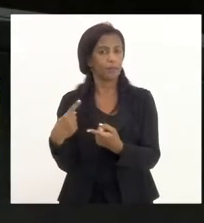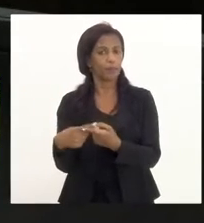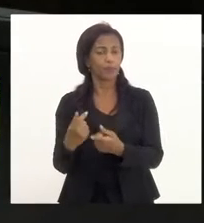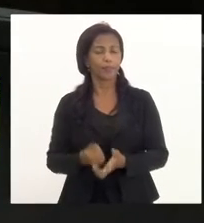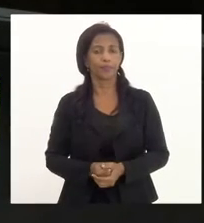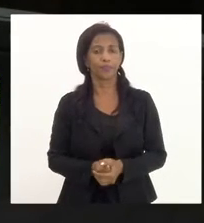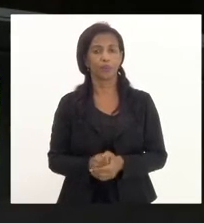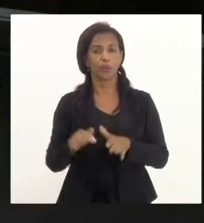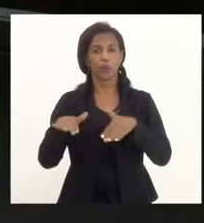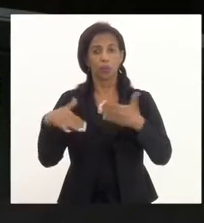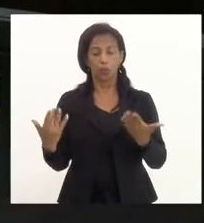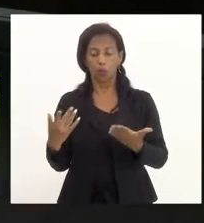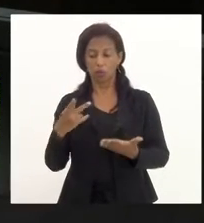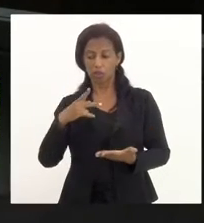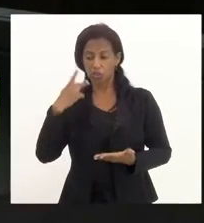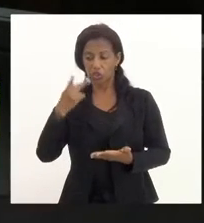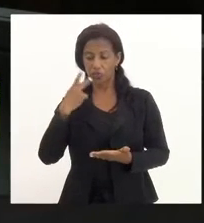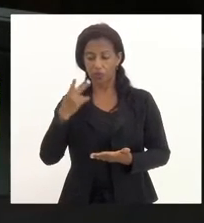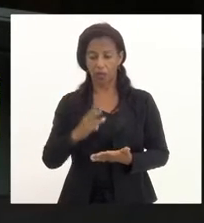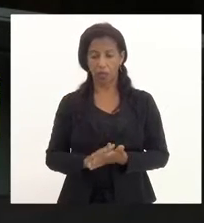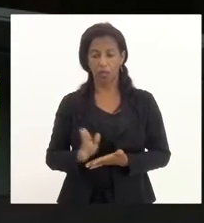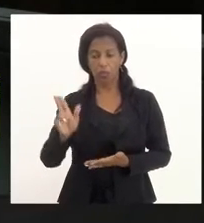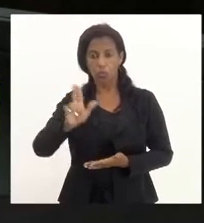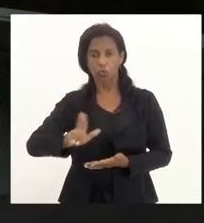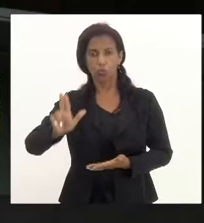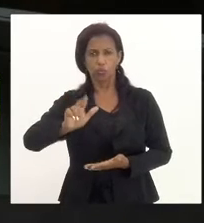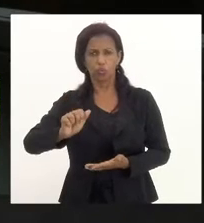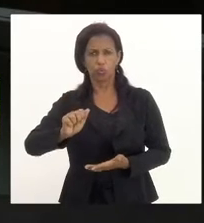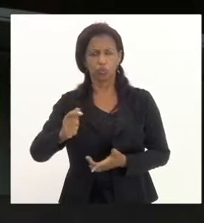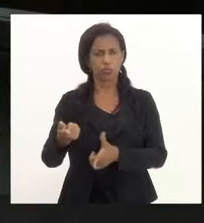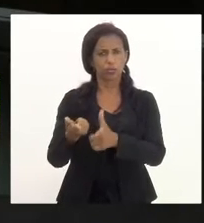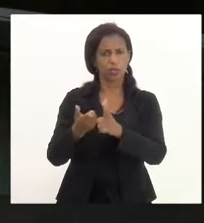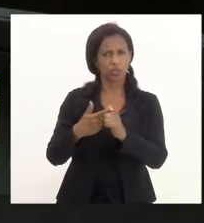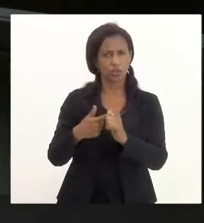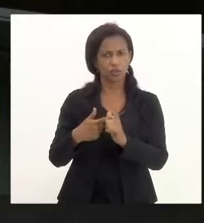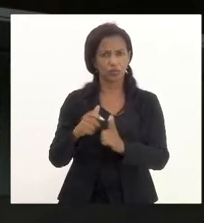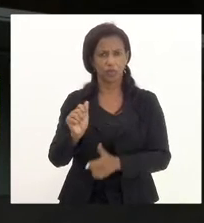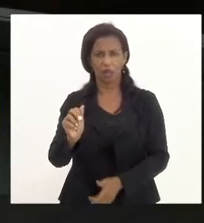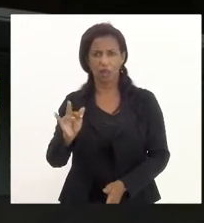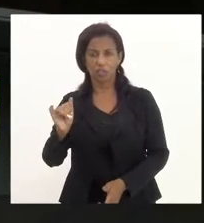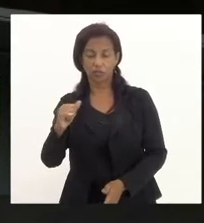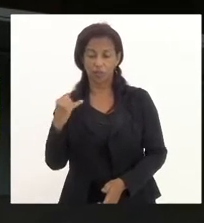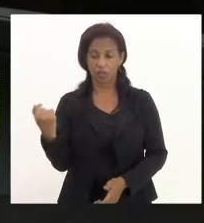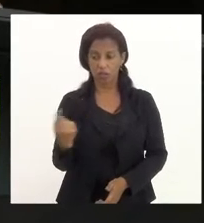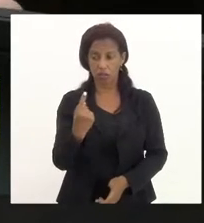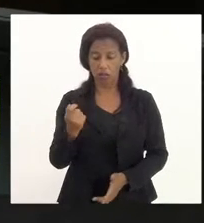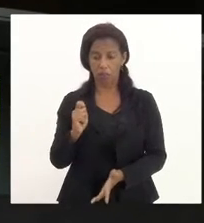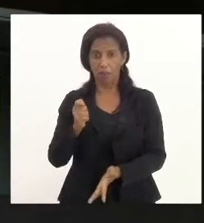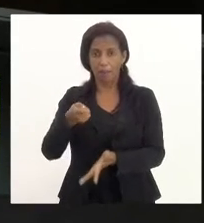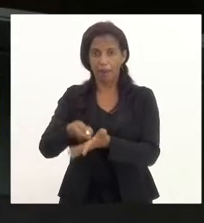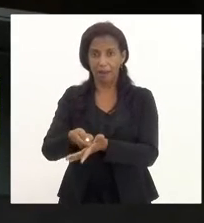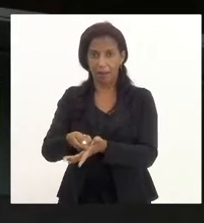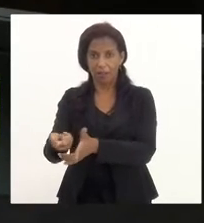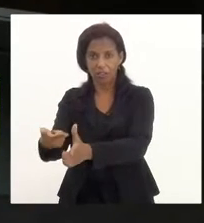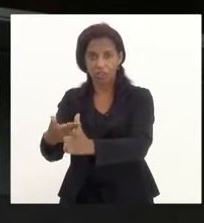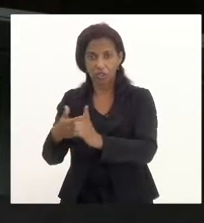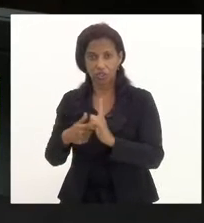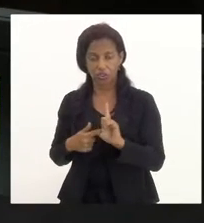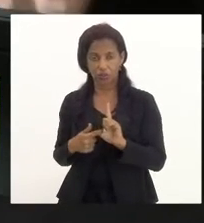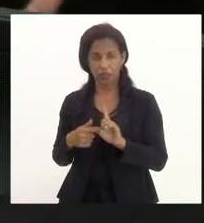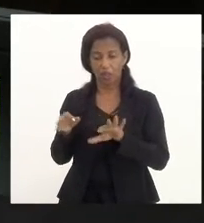porque quando a gente fala de utilização da dívida ti porque Se nós formos pagar o serviço da dívida